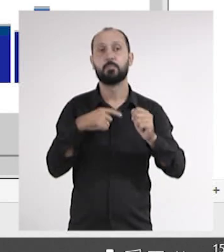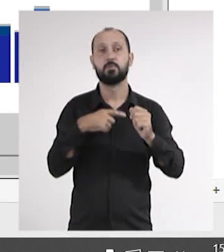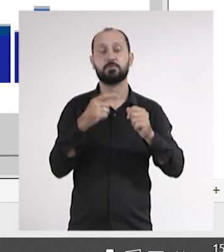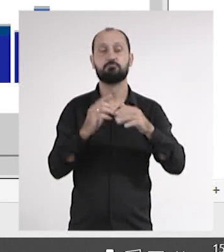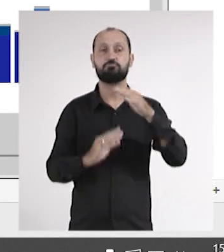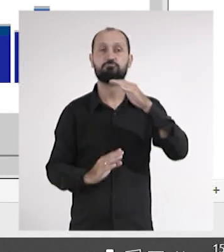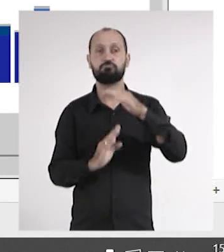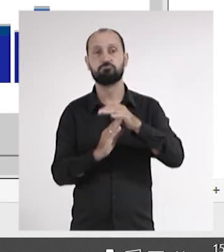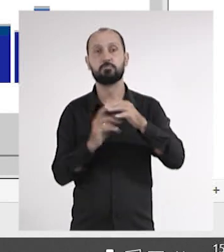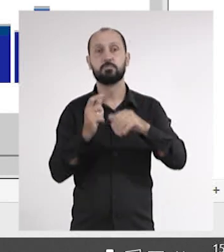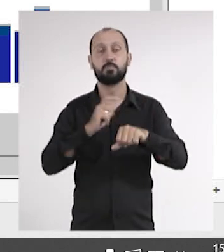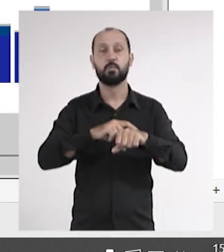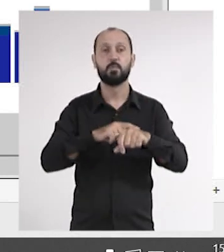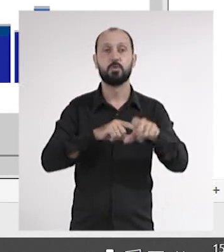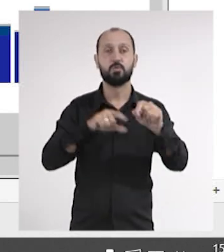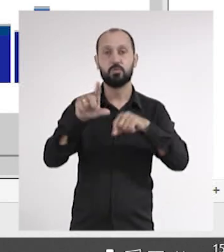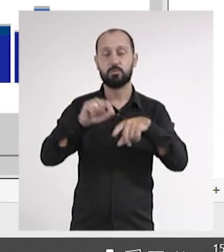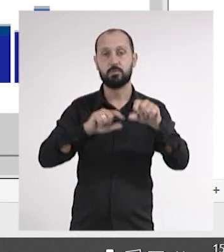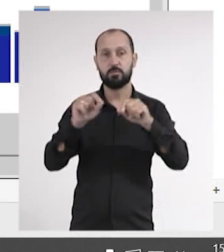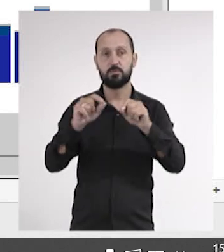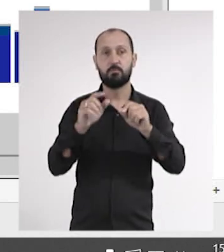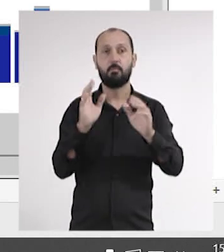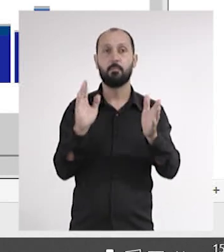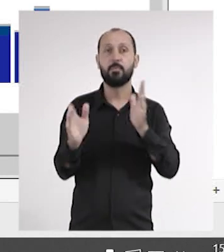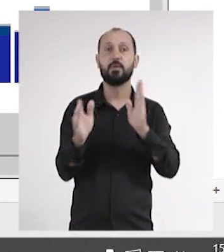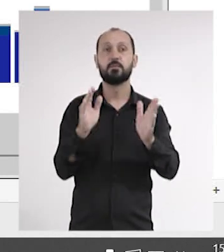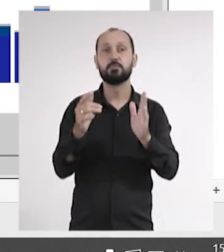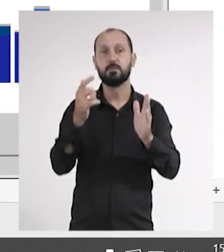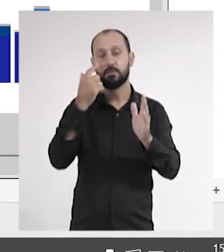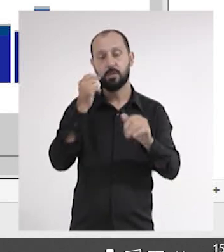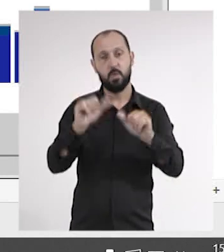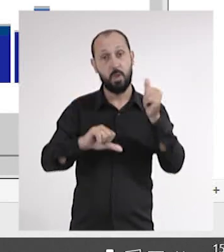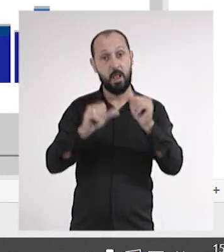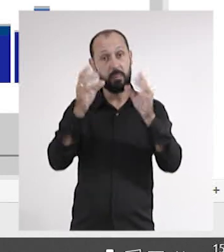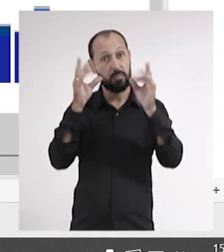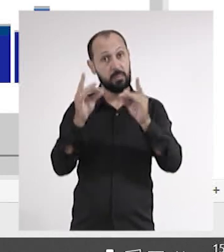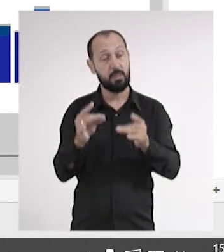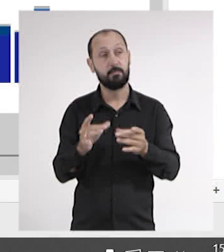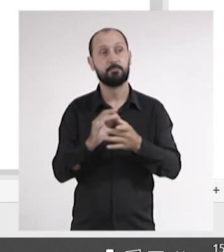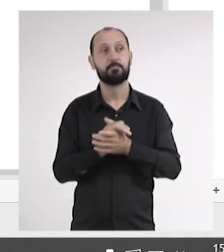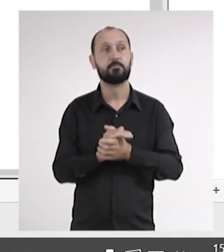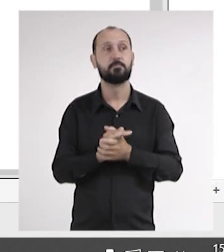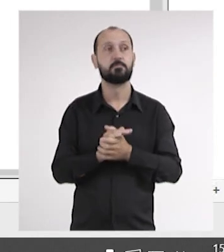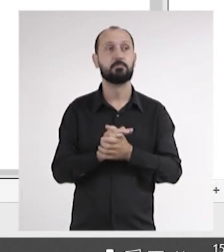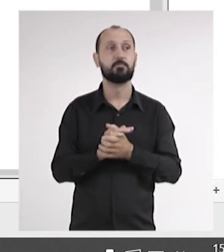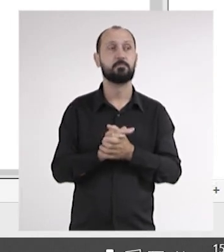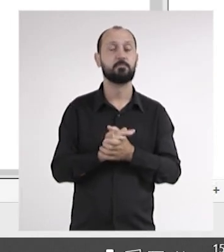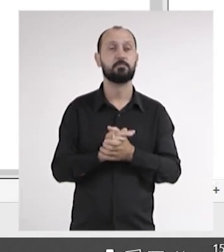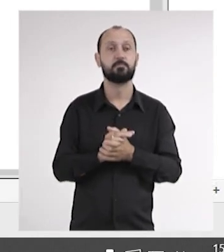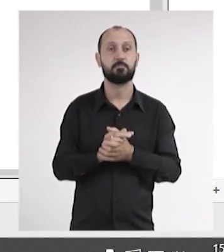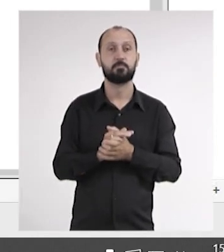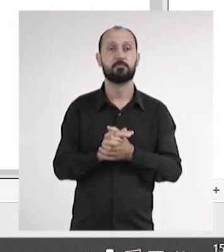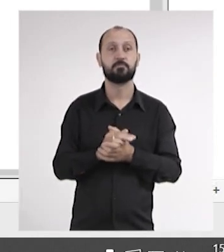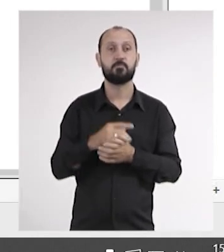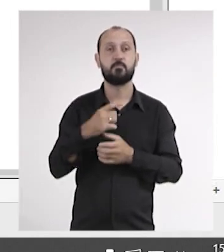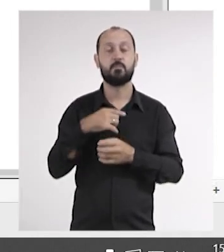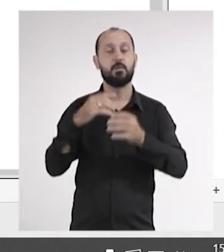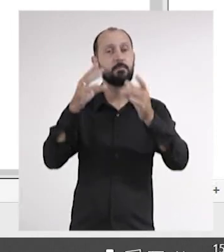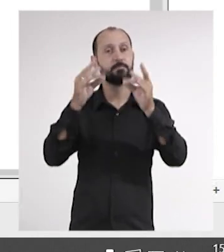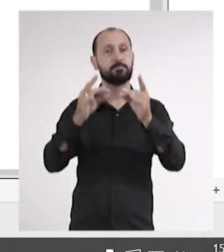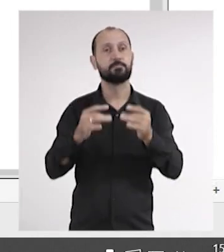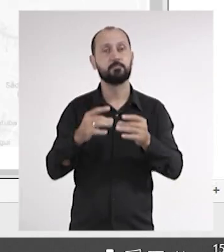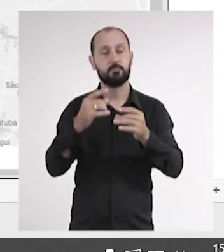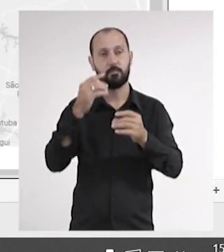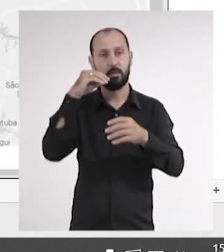ali, inclusive, né, selecionado o período que se quer olhar em maior detalhe, na barra ali inferior. Temos um detalhamento também plotado